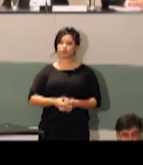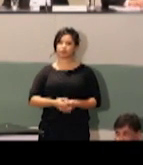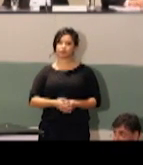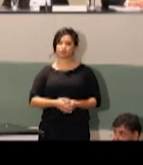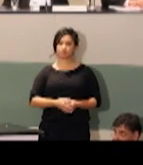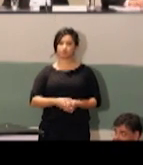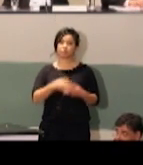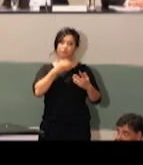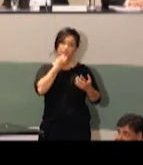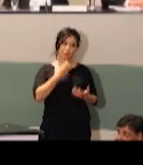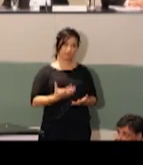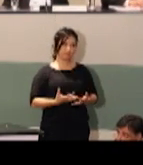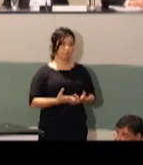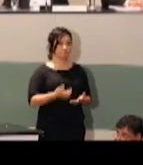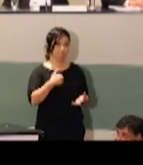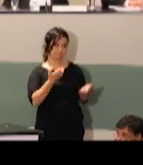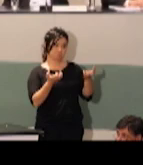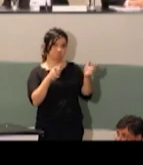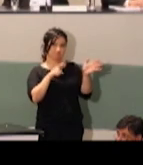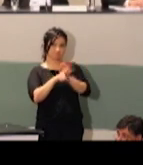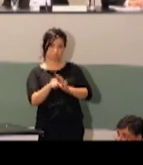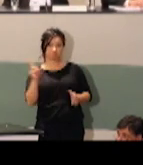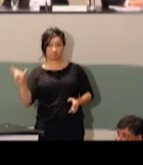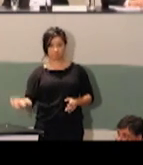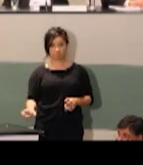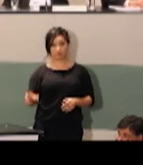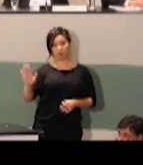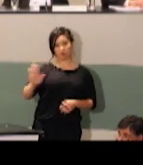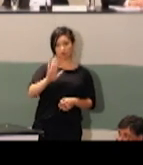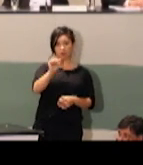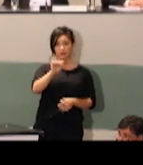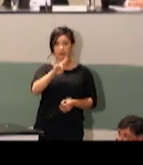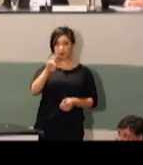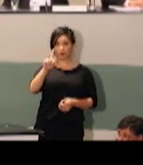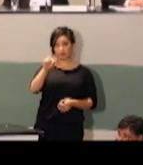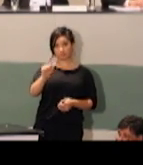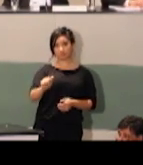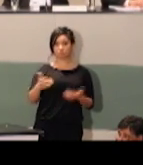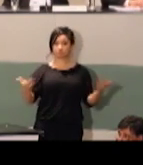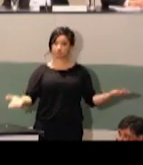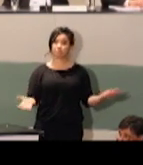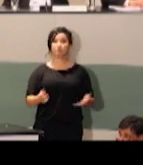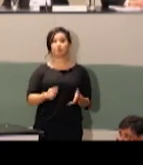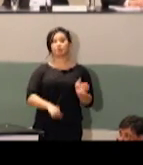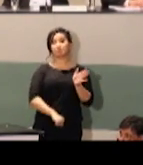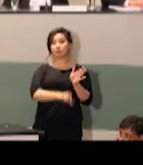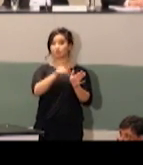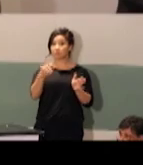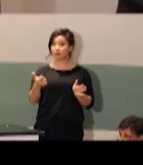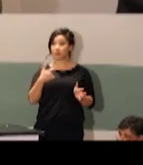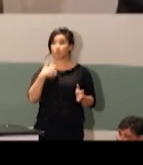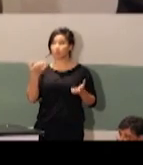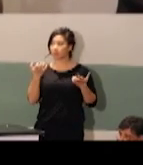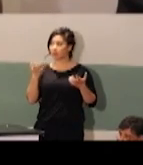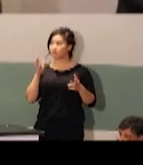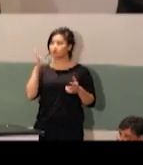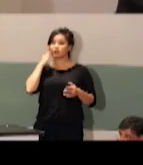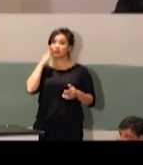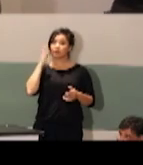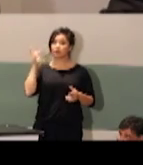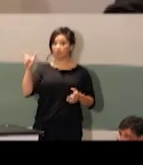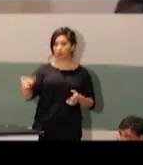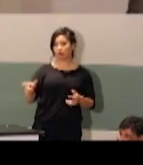eu vou dirigir a pergunta ao candidato Arruda. Primeiro, a sua declaração agora, com essa